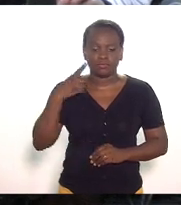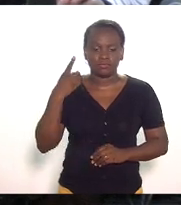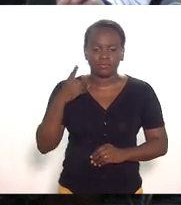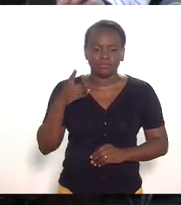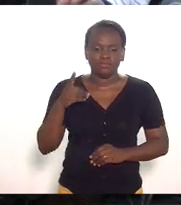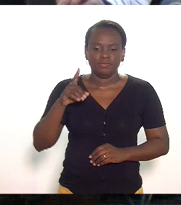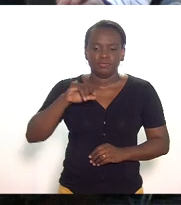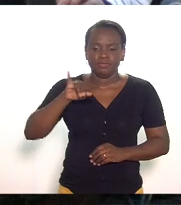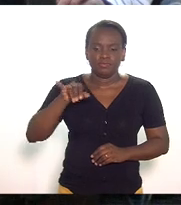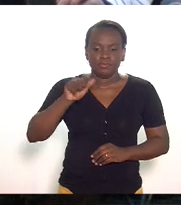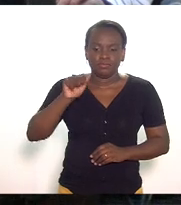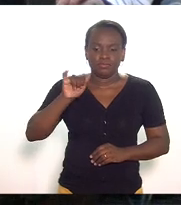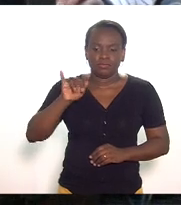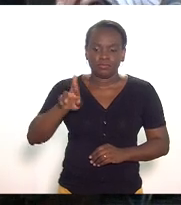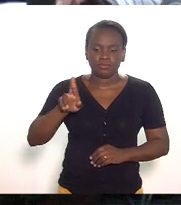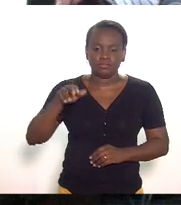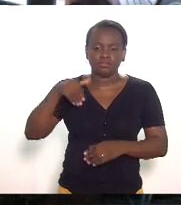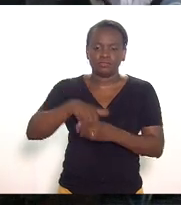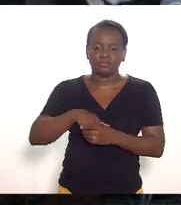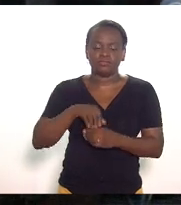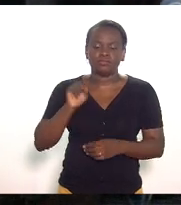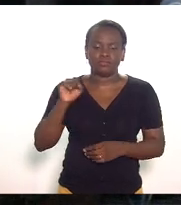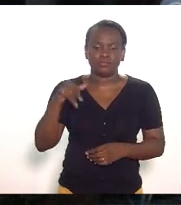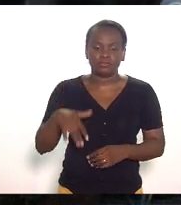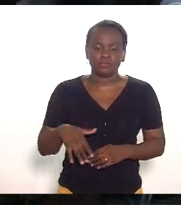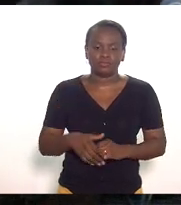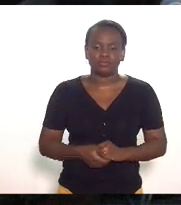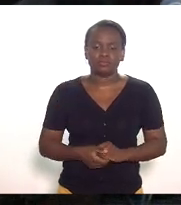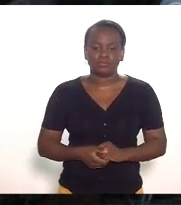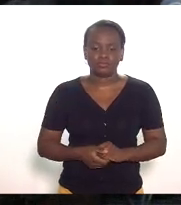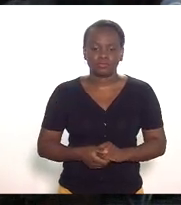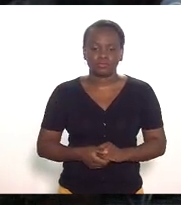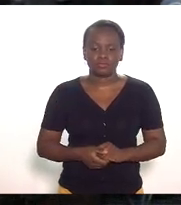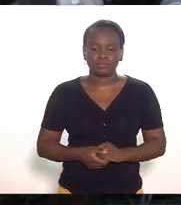Deputado Jair Bittencourt votou sim.